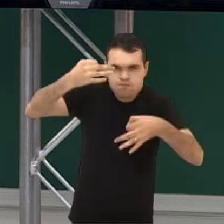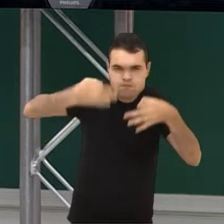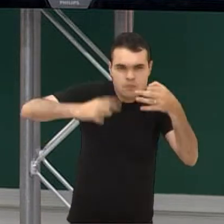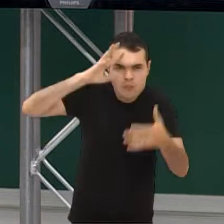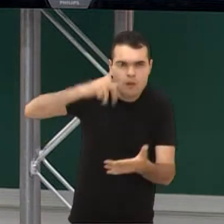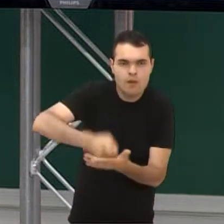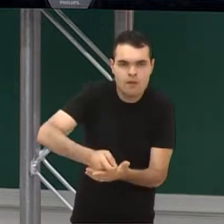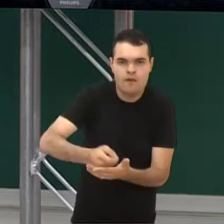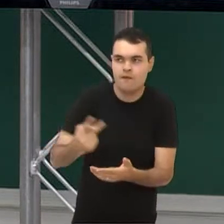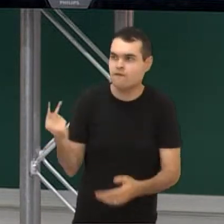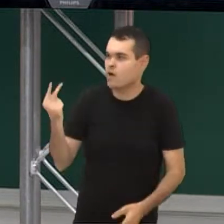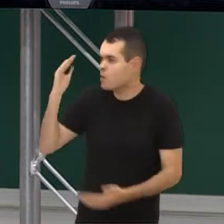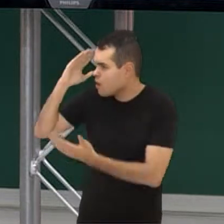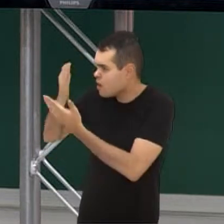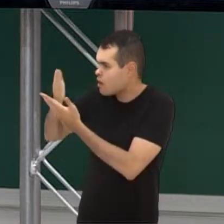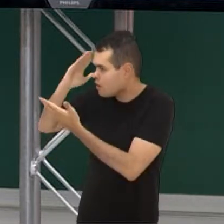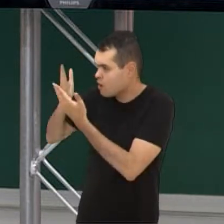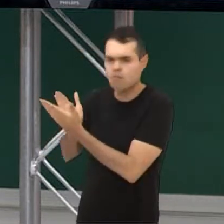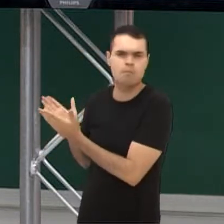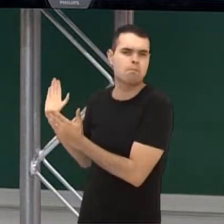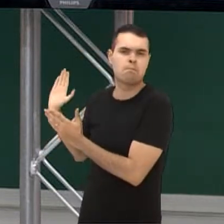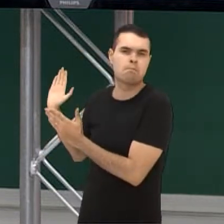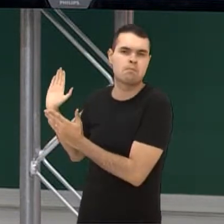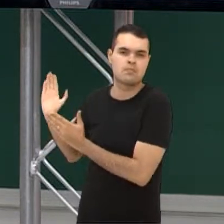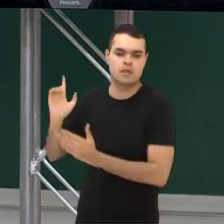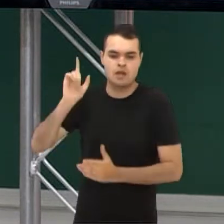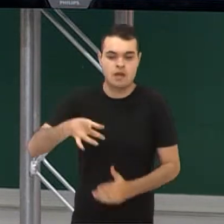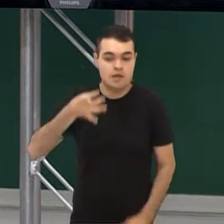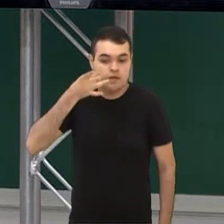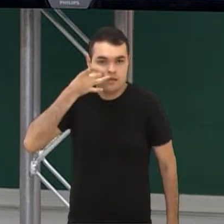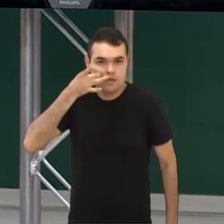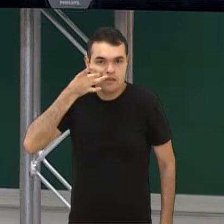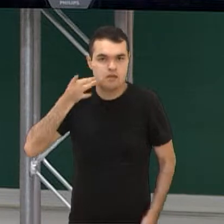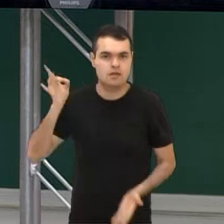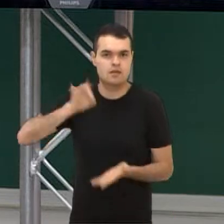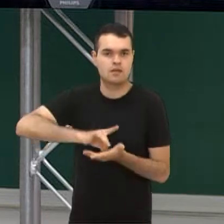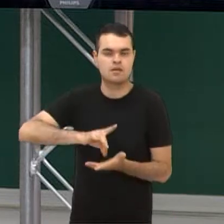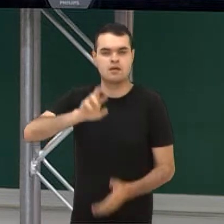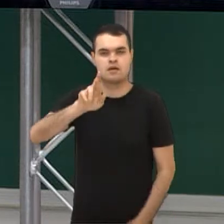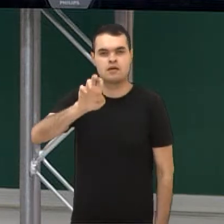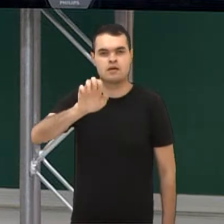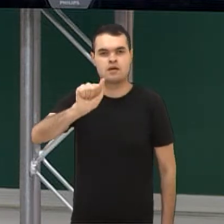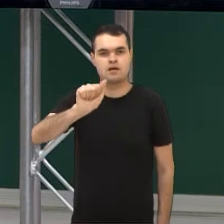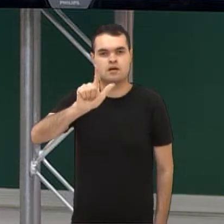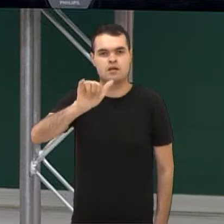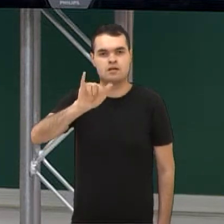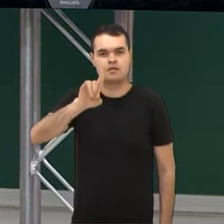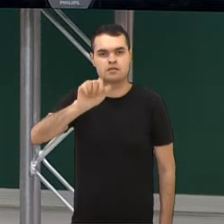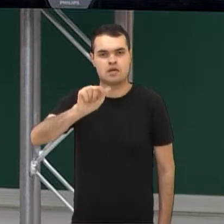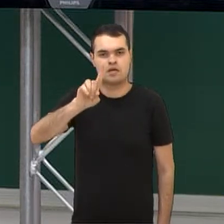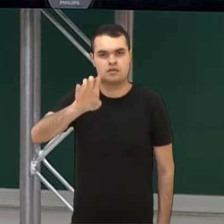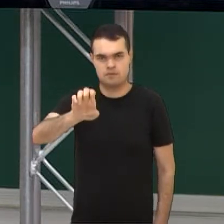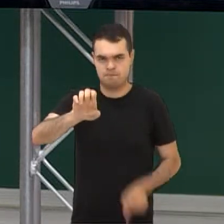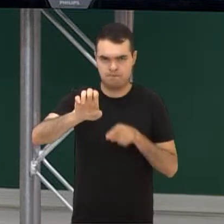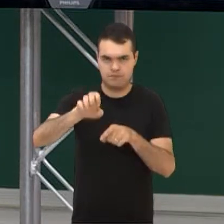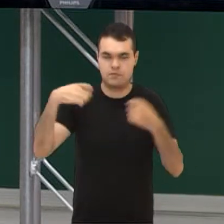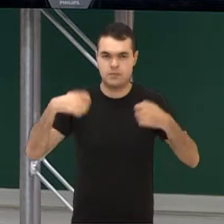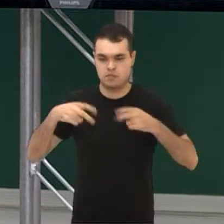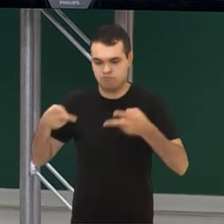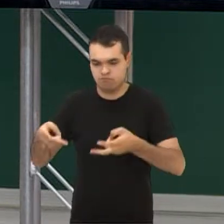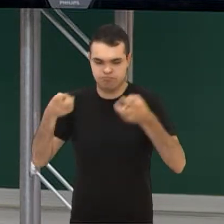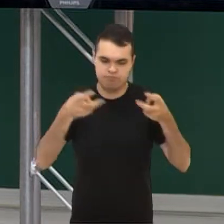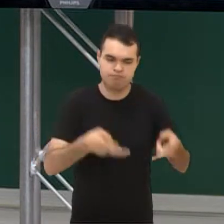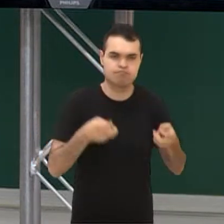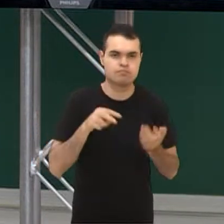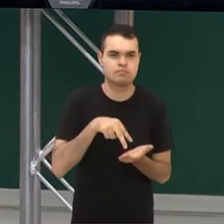cena. Então nós ficamos com o quê? Nós ficamos com o juízo de realidade, né? Então por isso nós precisamos observar muito bem no positivismo